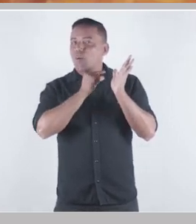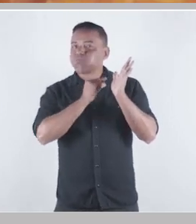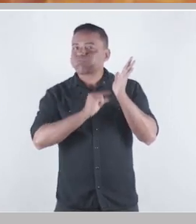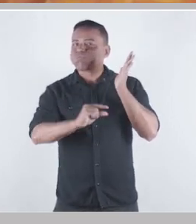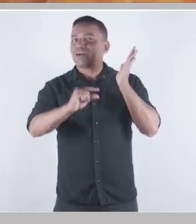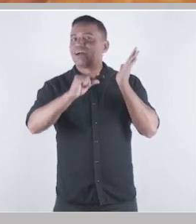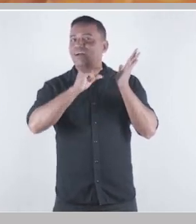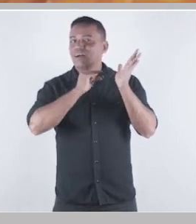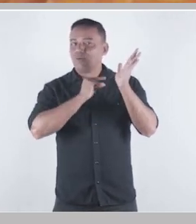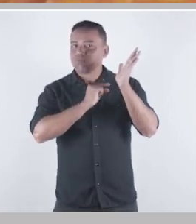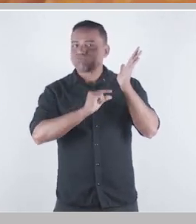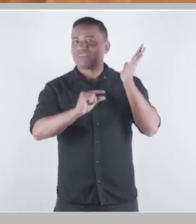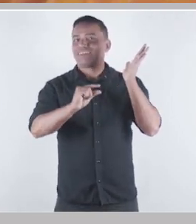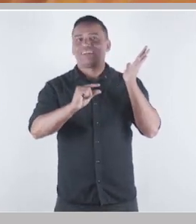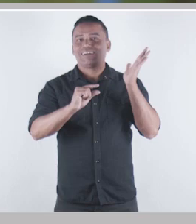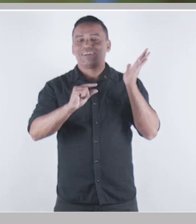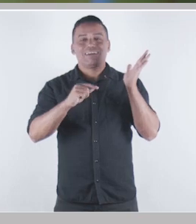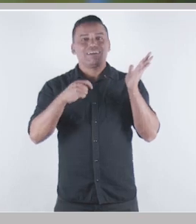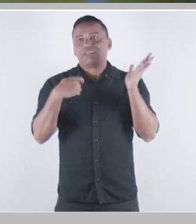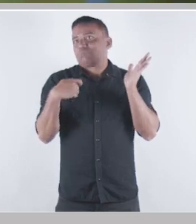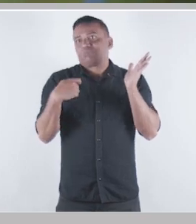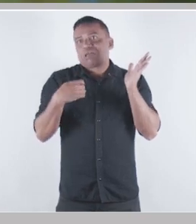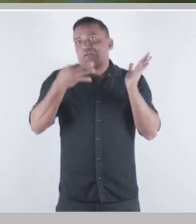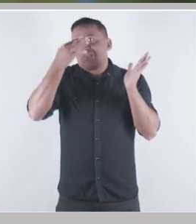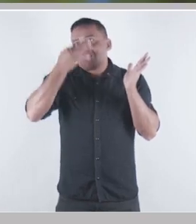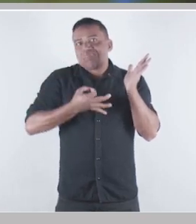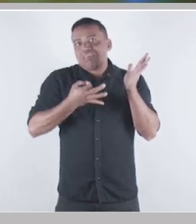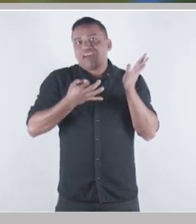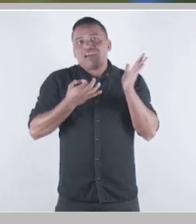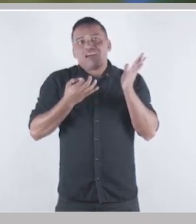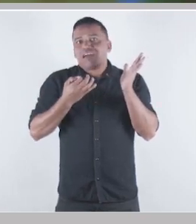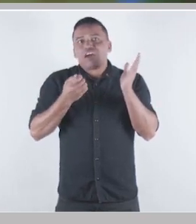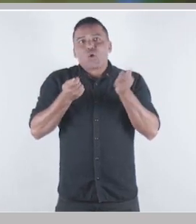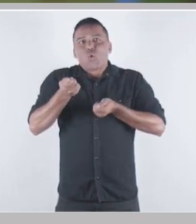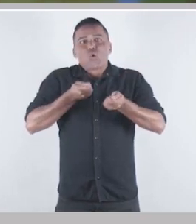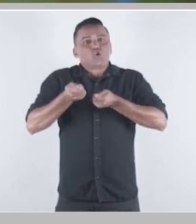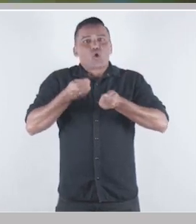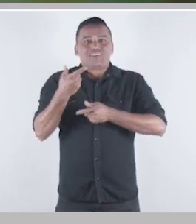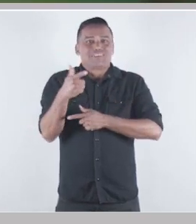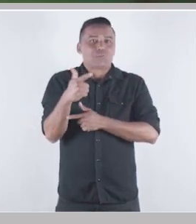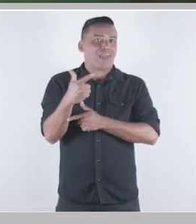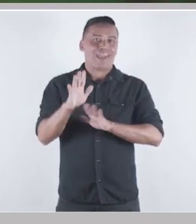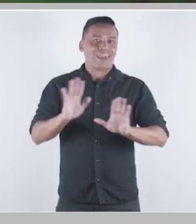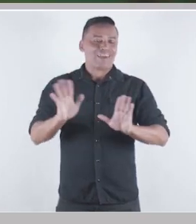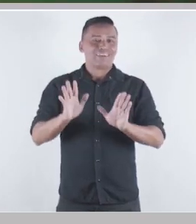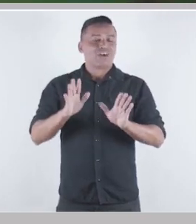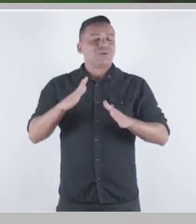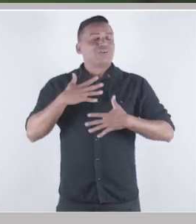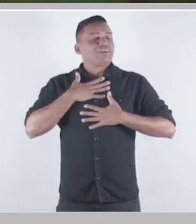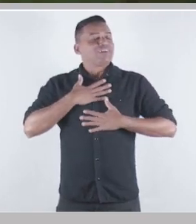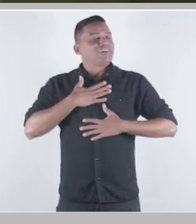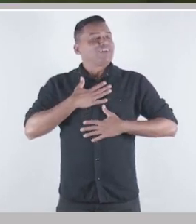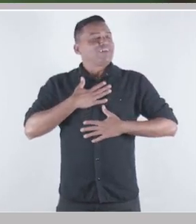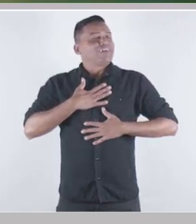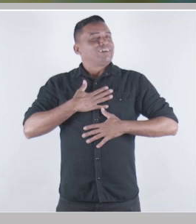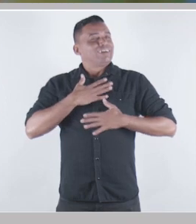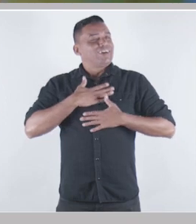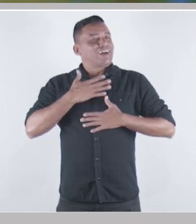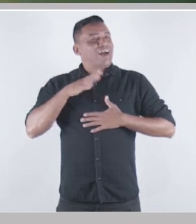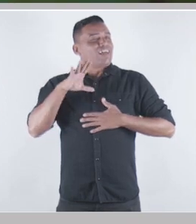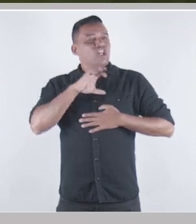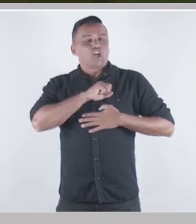do que o normal, de não ter uma precisão, assim, não ter um controle. Isso me agrada bastante, assim, no meu